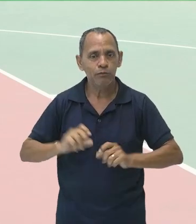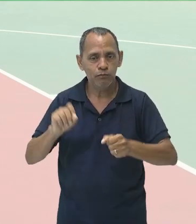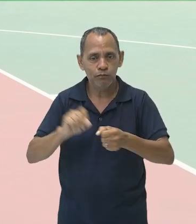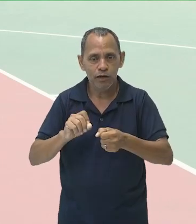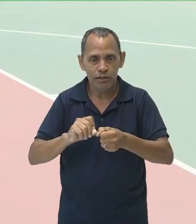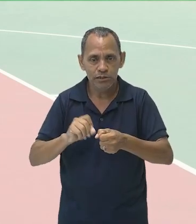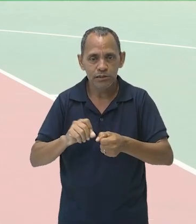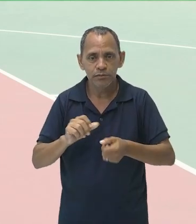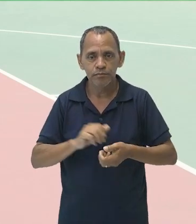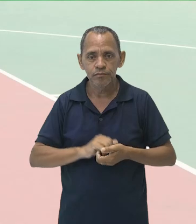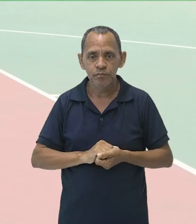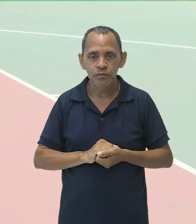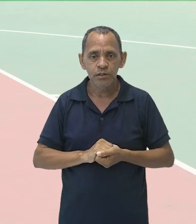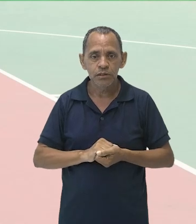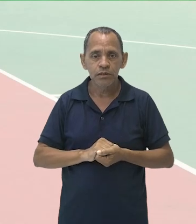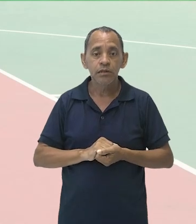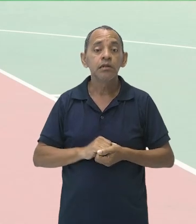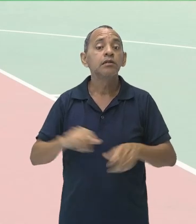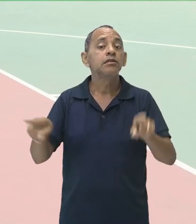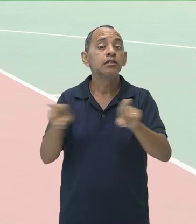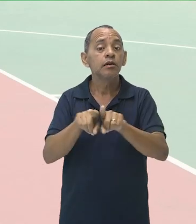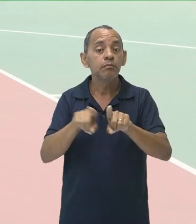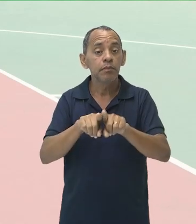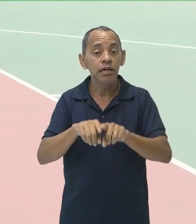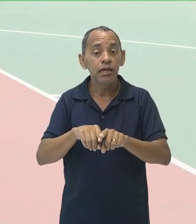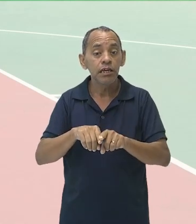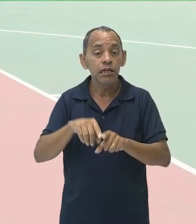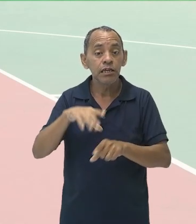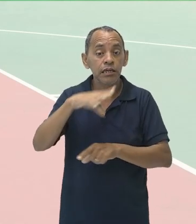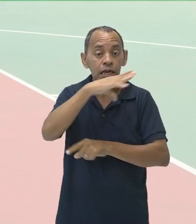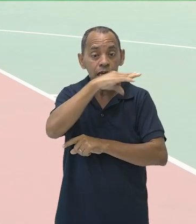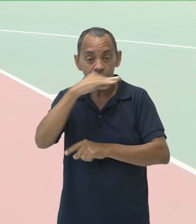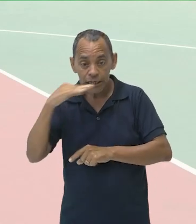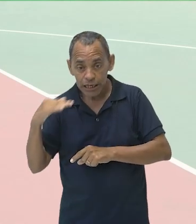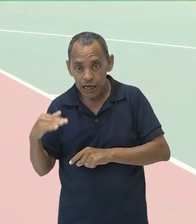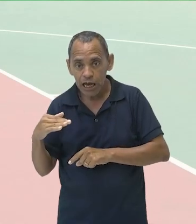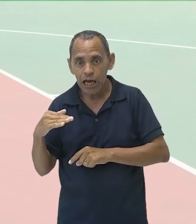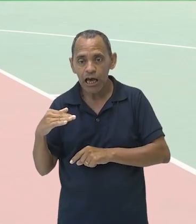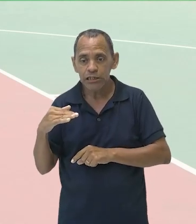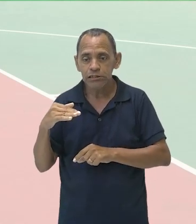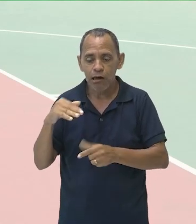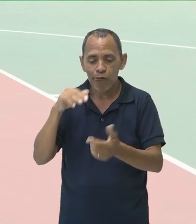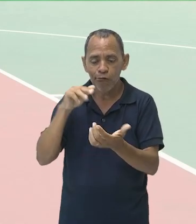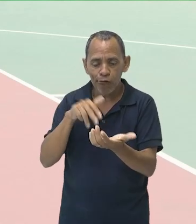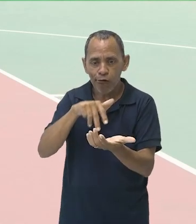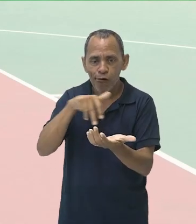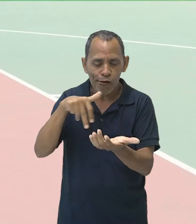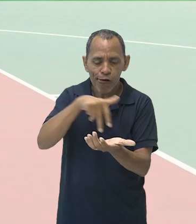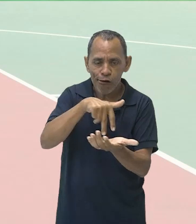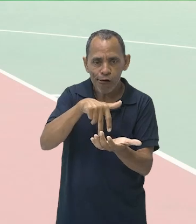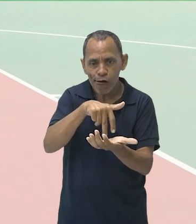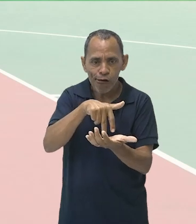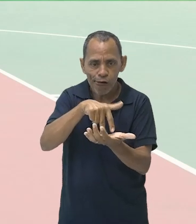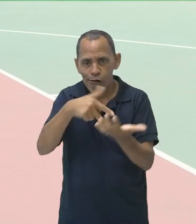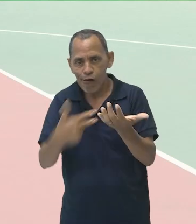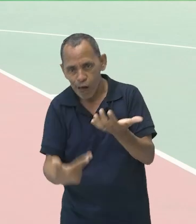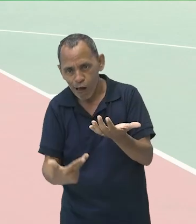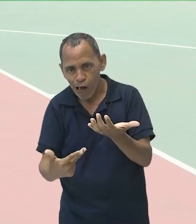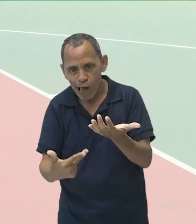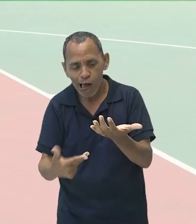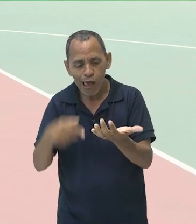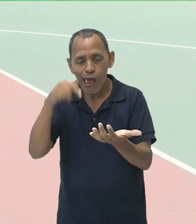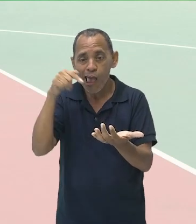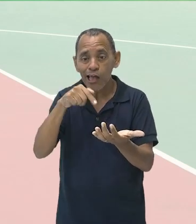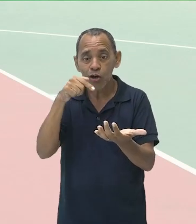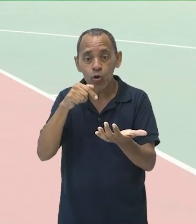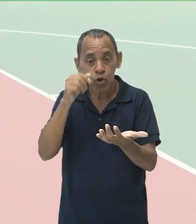também, principalmente para a queda em crianças. A gente sabe que quando a gente é criança, né? A gente é curioso, a gente